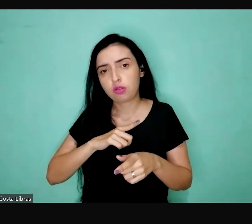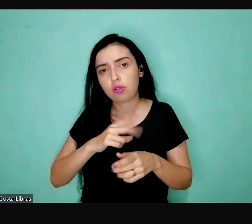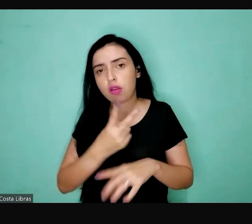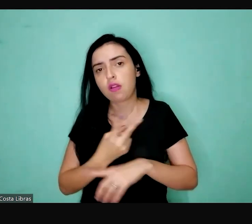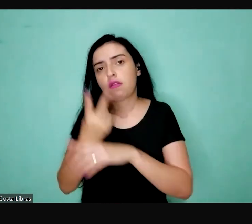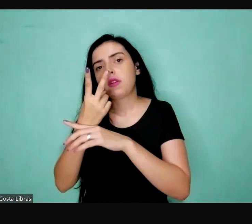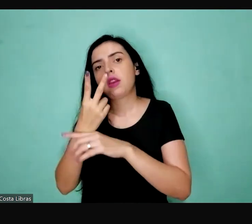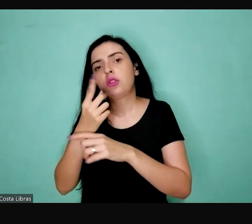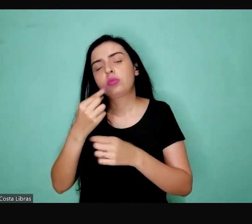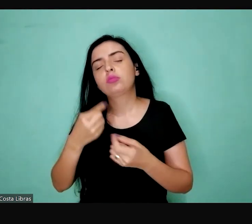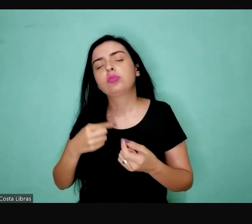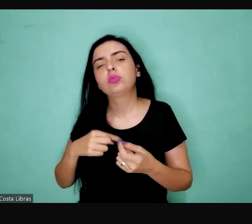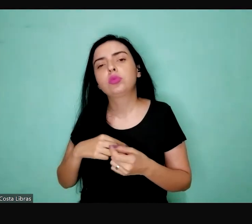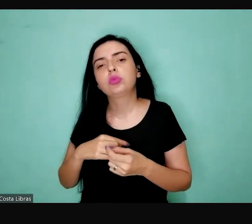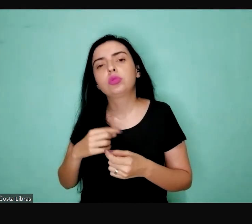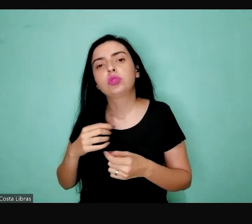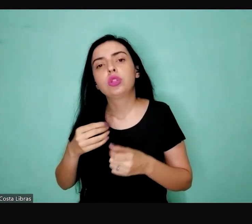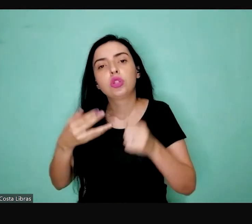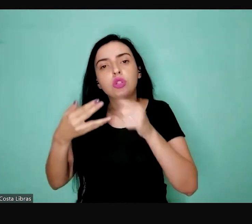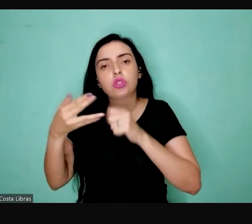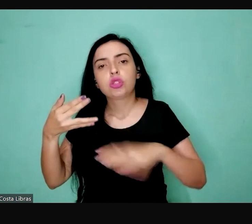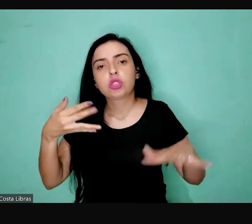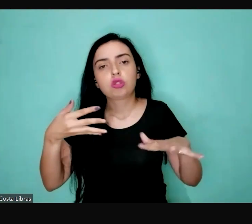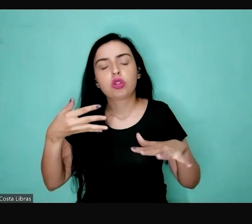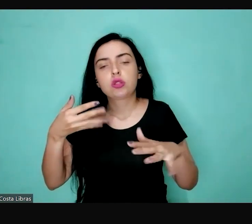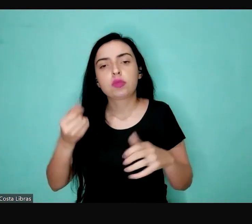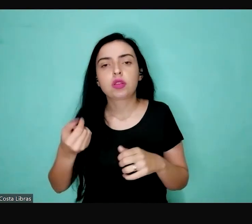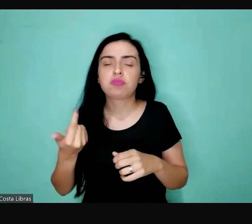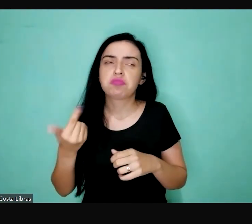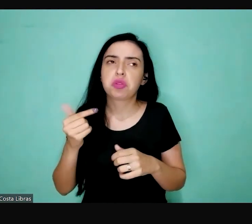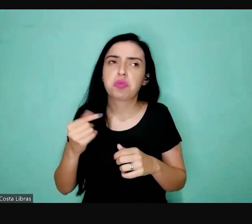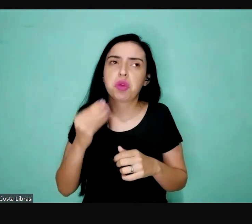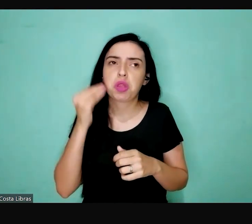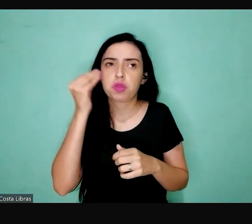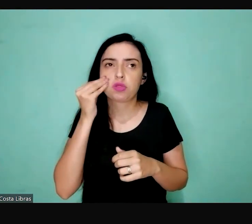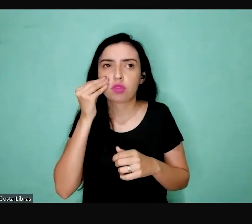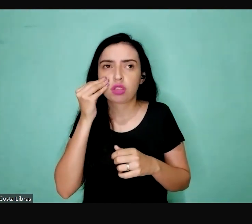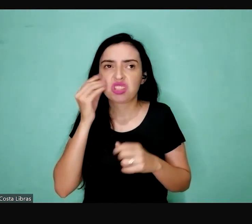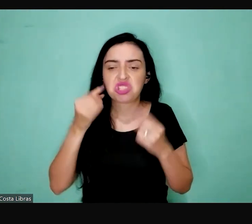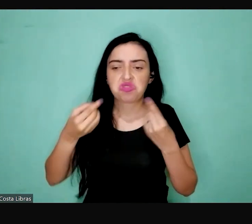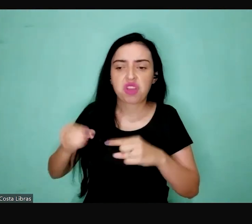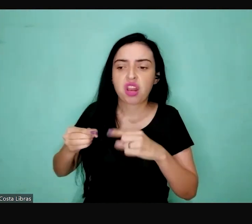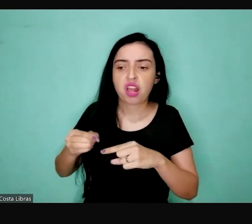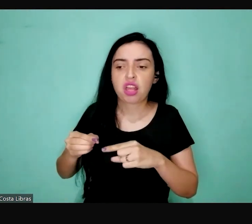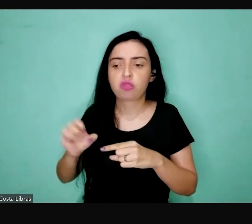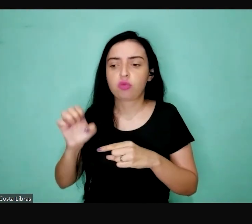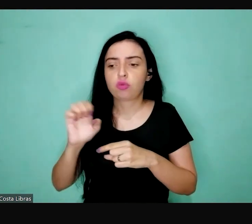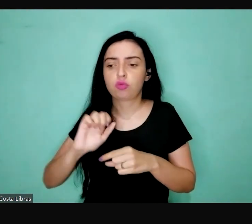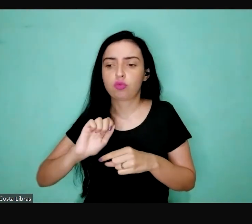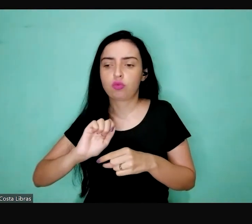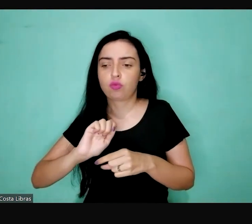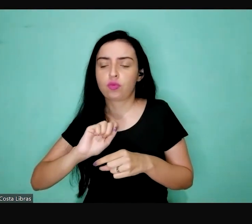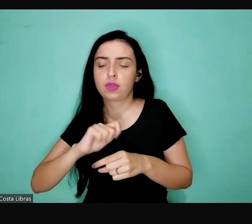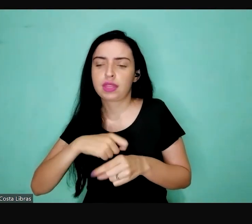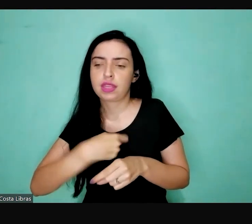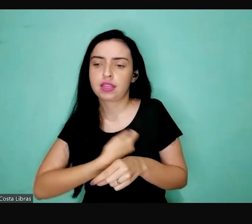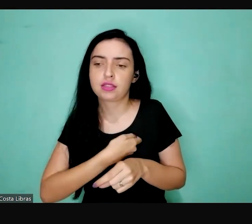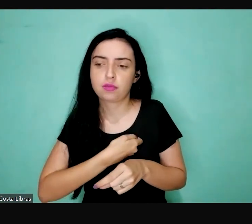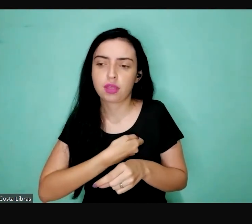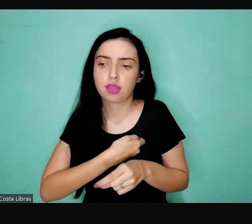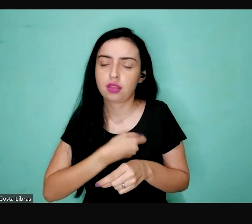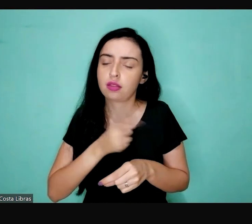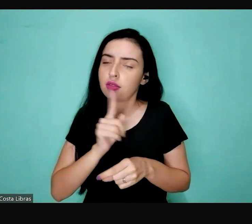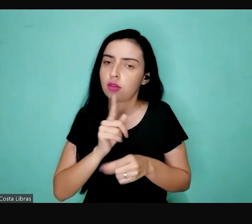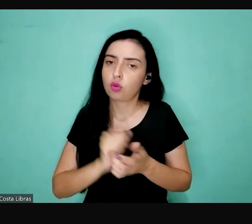jurisprudência do Tribunal Europeu. Mas não era um caso contra a Espanha, porque o Tribunal Europeu tem não só